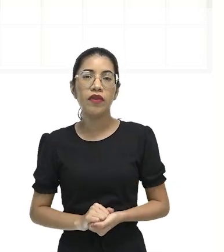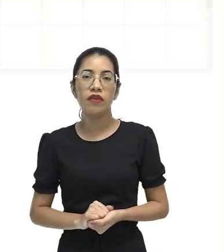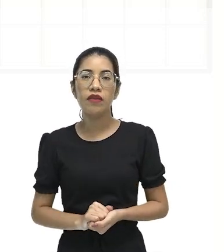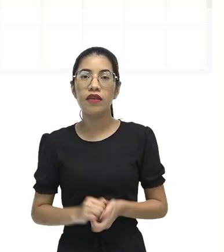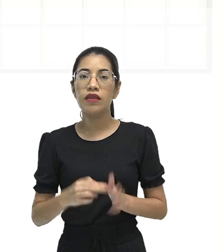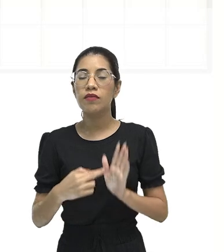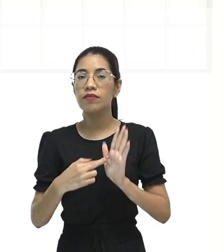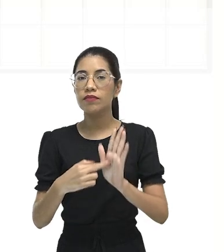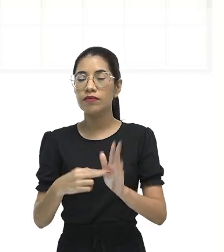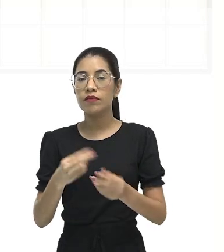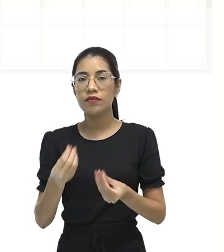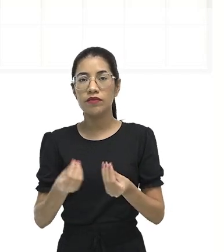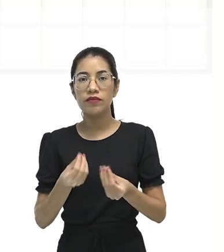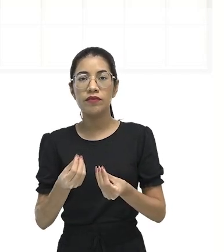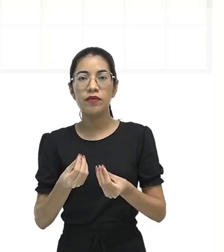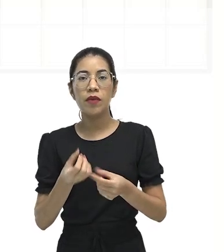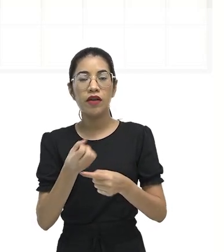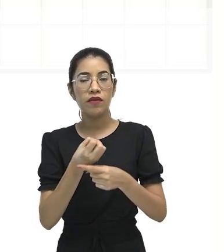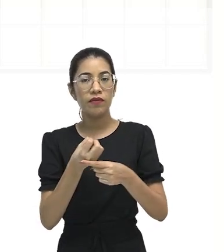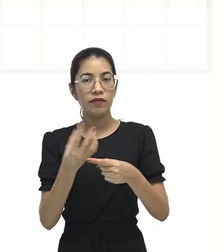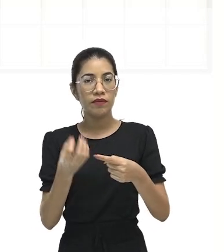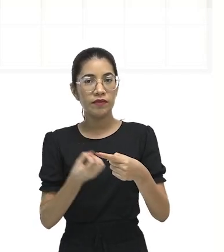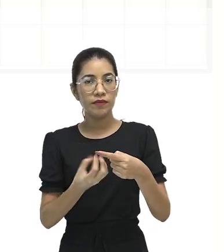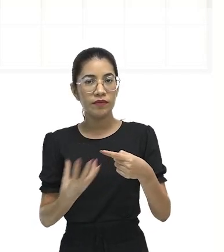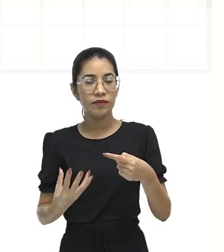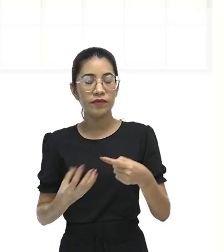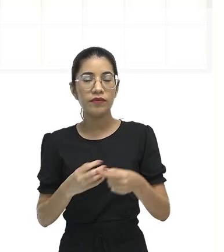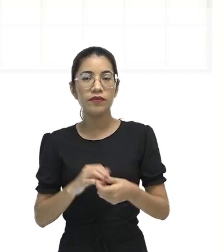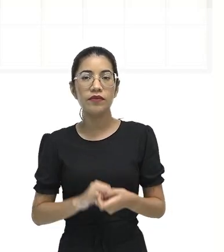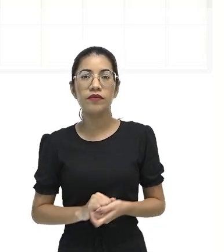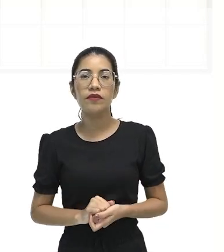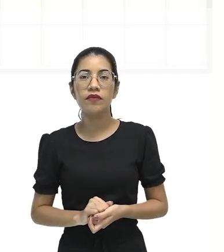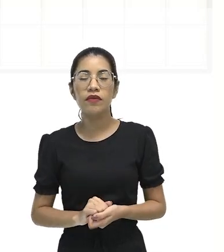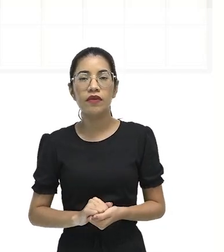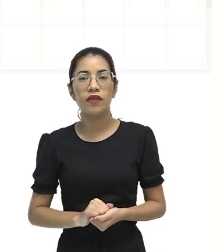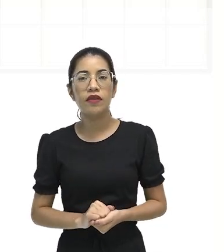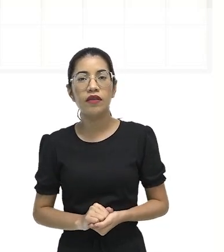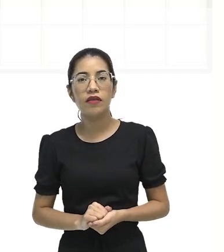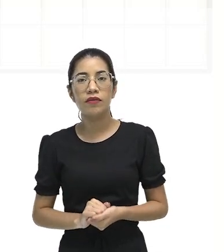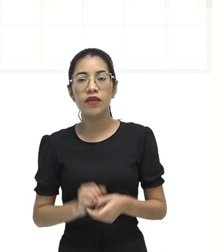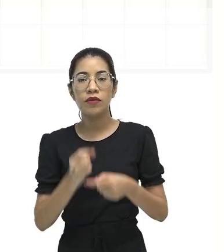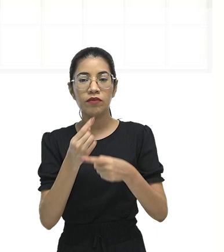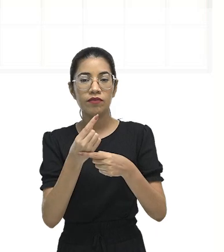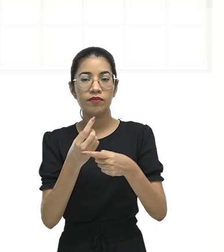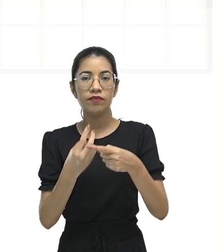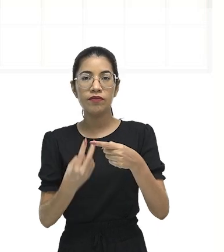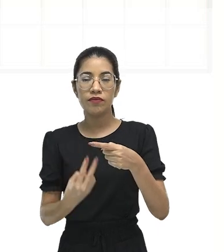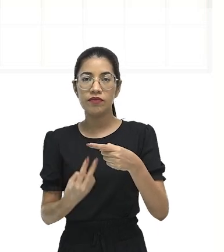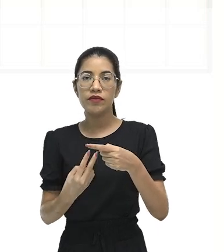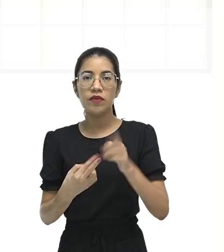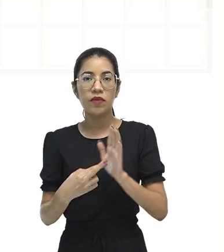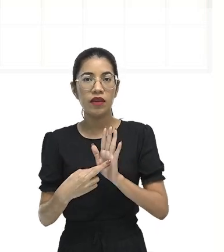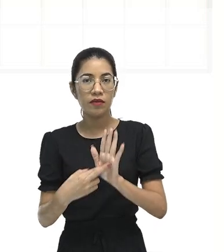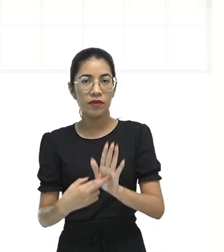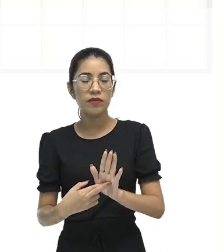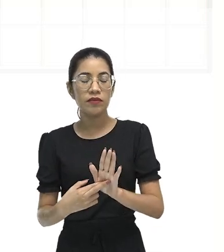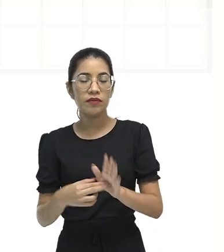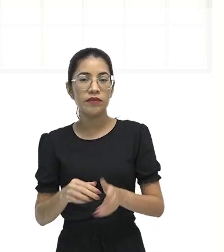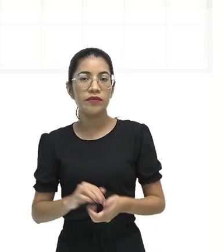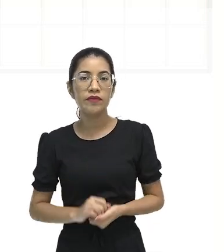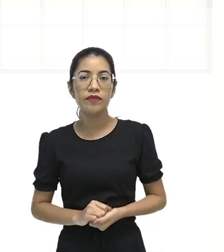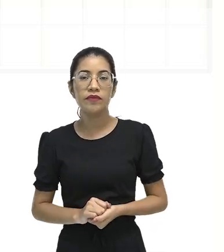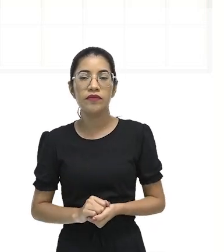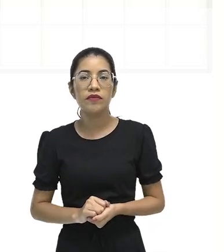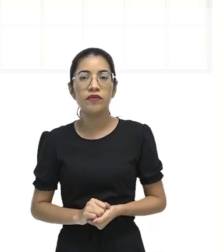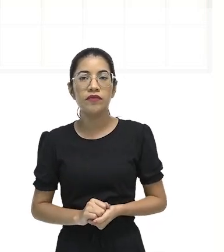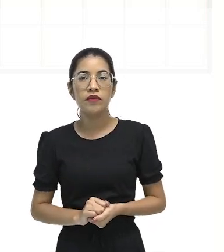Então a representação fracionária de meio é essa daqui. Quando eu